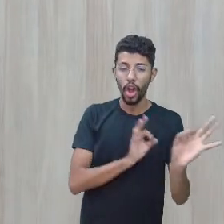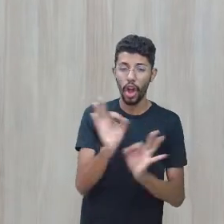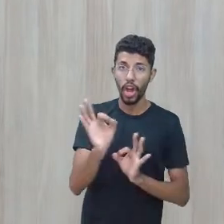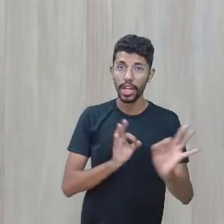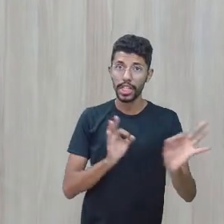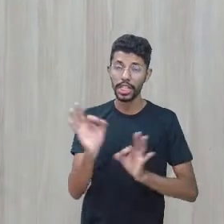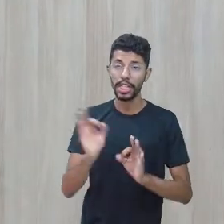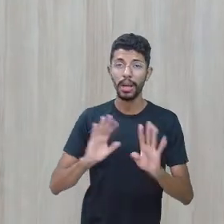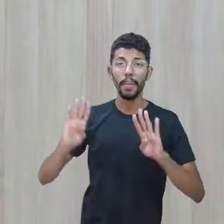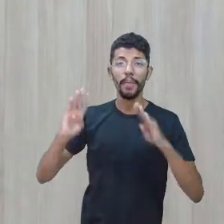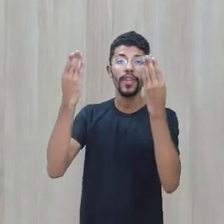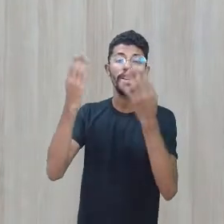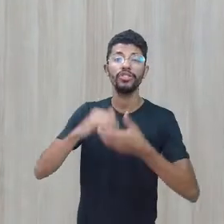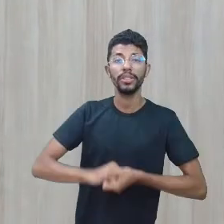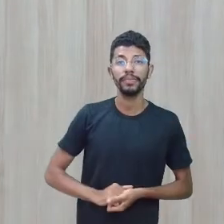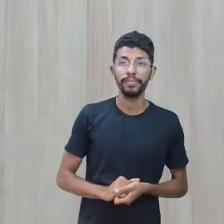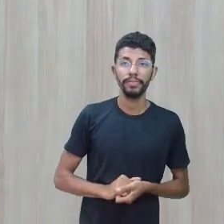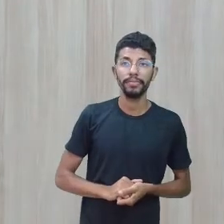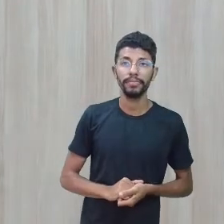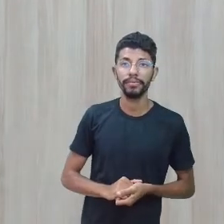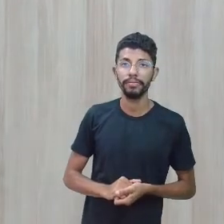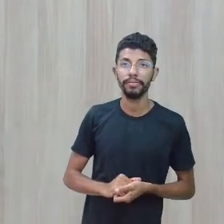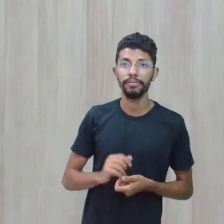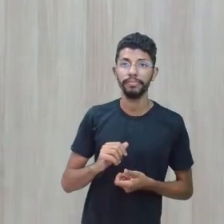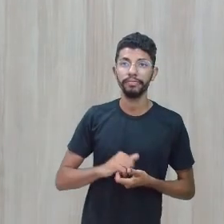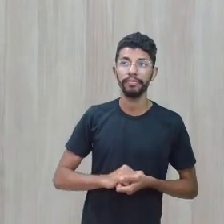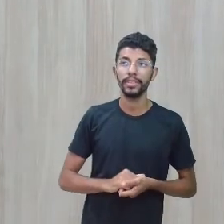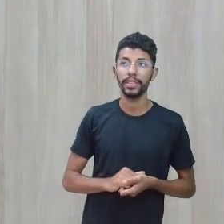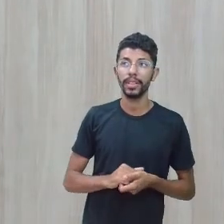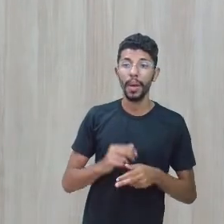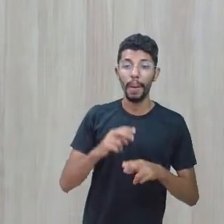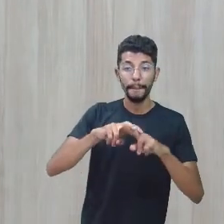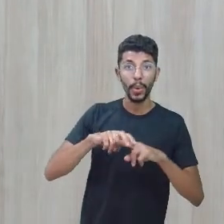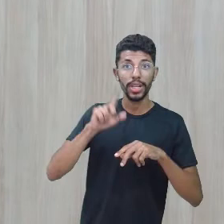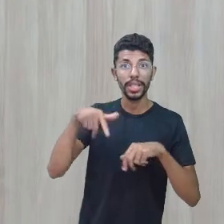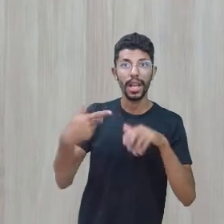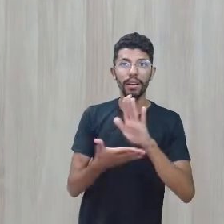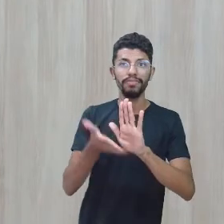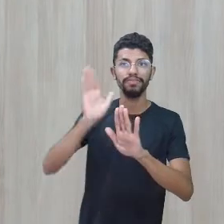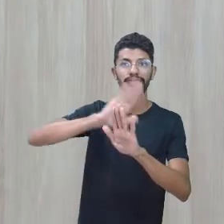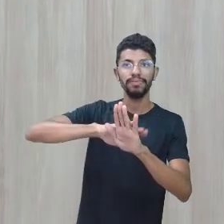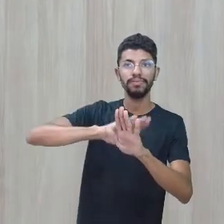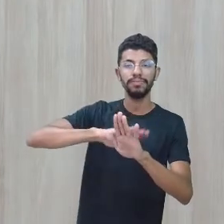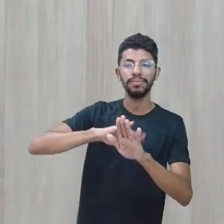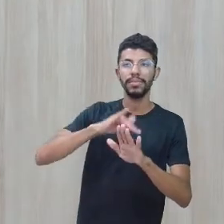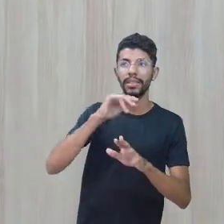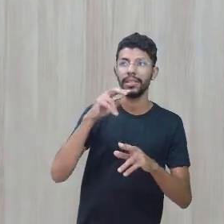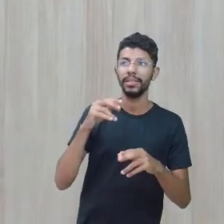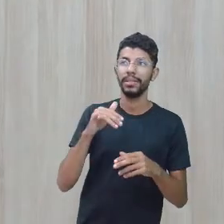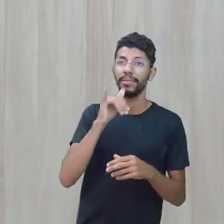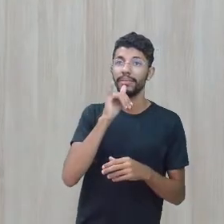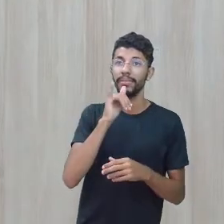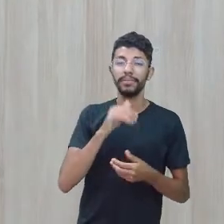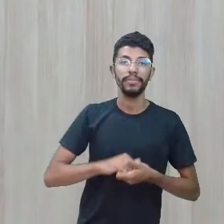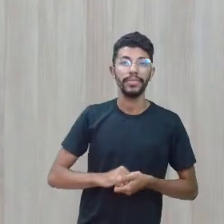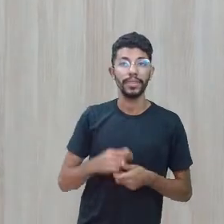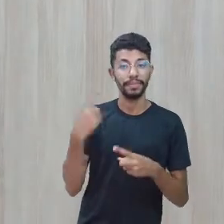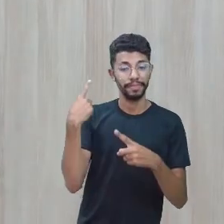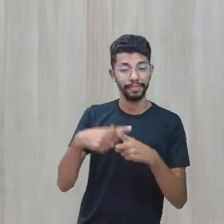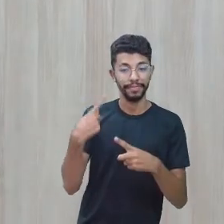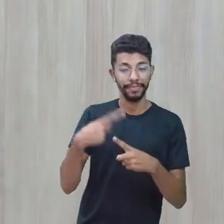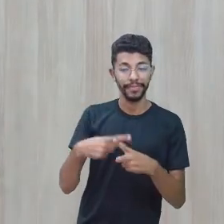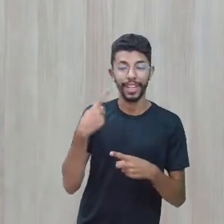organizamos uma festa, né? Por isso que ele é chamado oculto, elíptico ou desinencial. Por